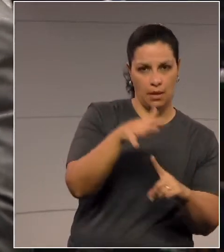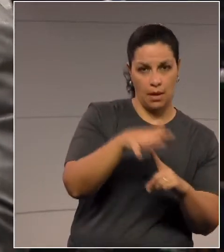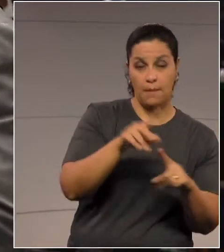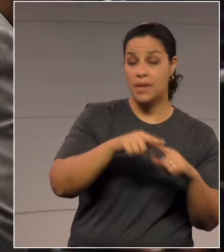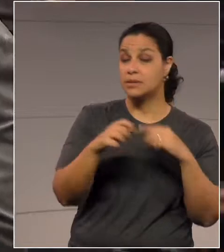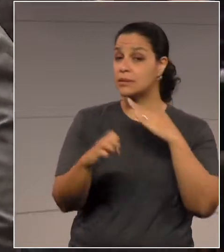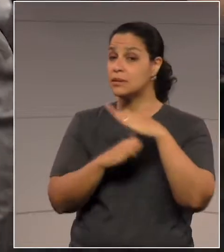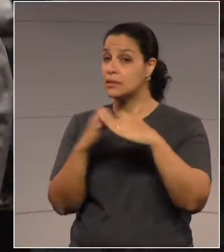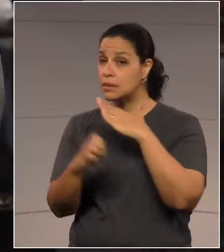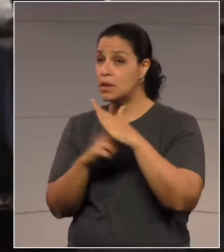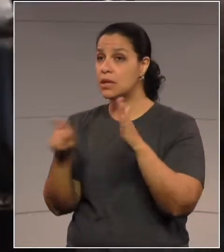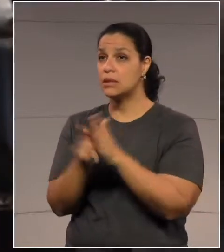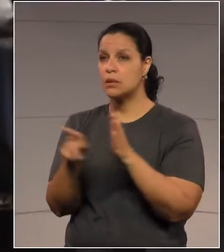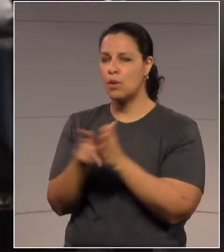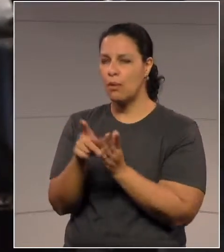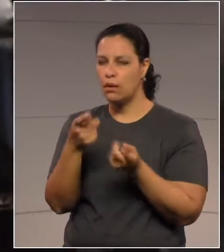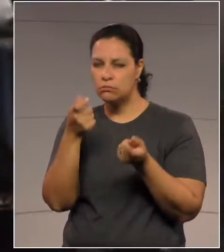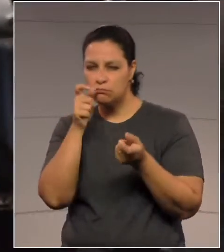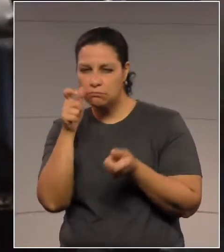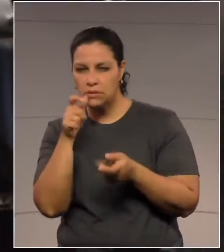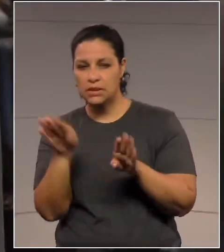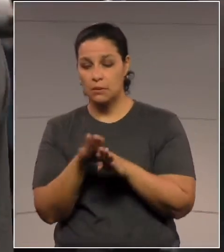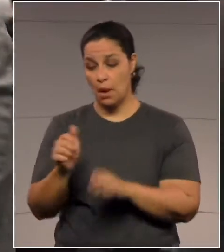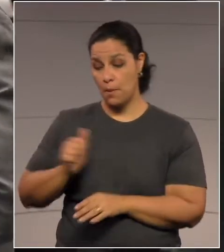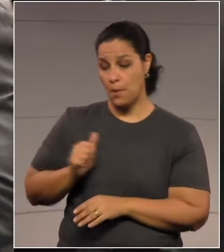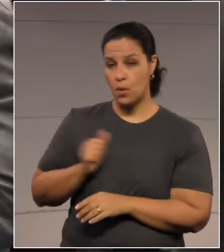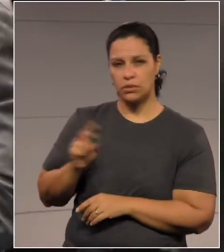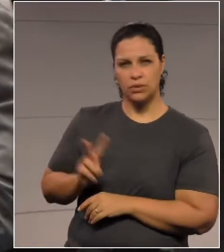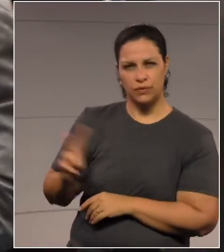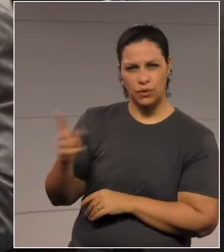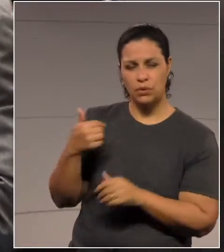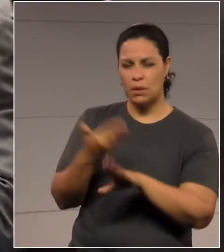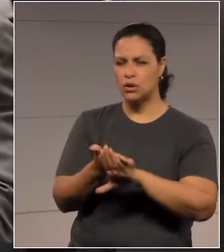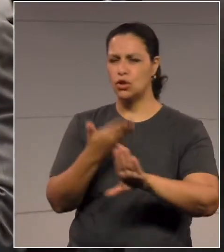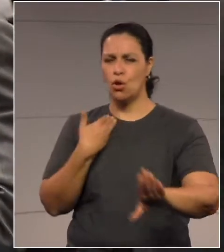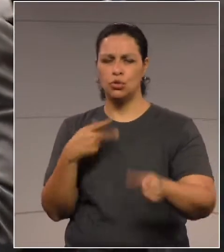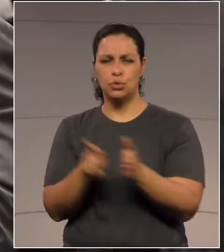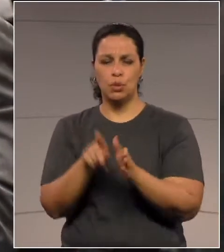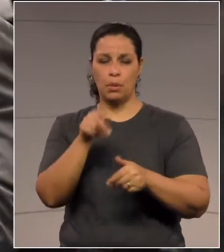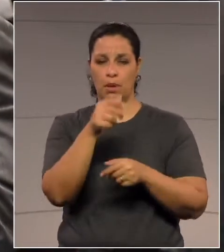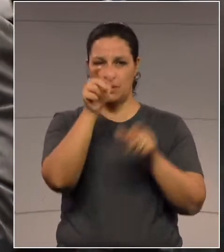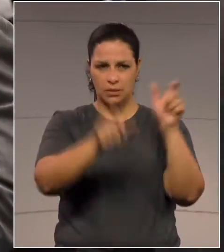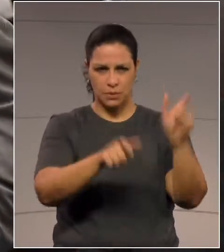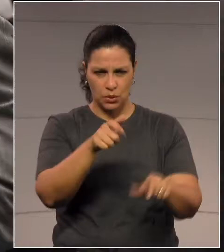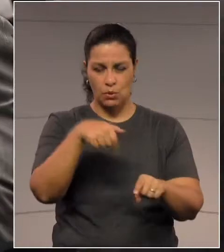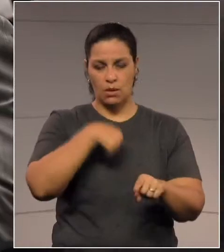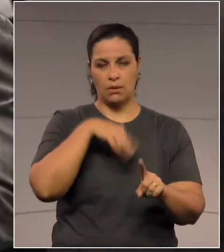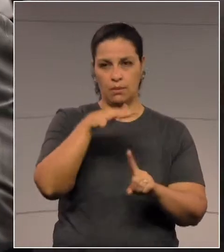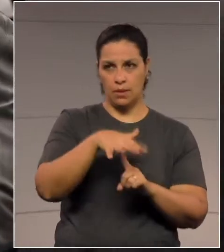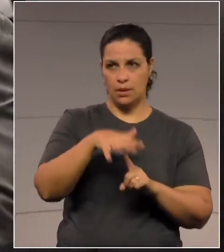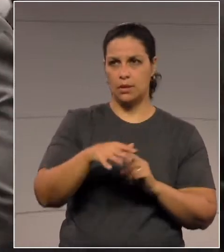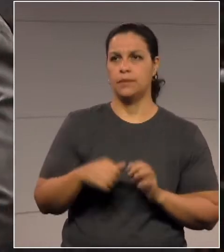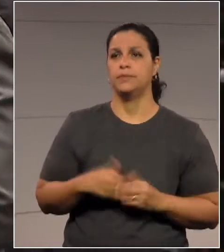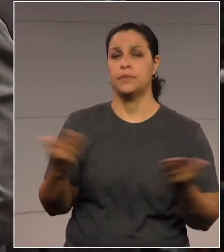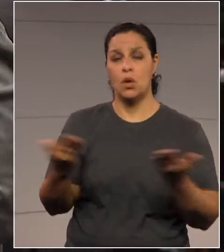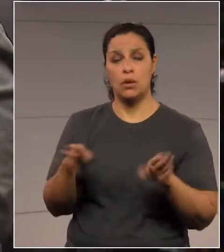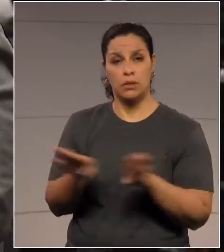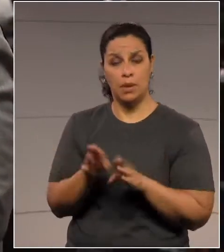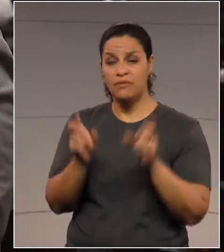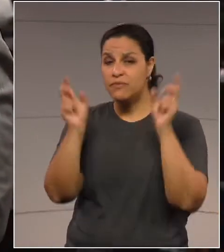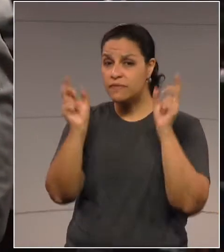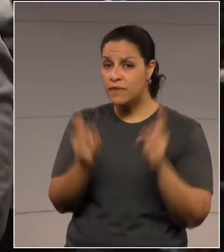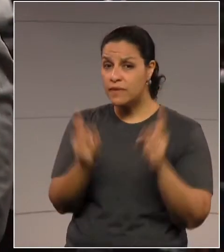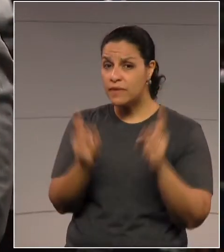mais ligadas ao mercado financeiro e à Bolsa de Valores e mais distantes das pessoas do Paraná. E a venda